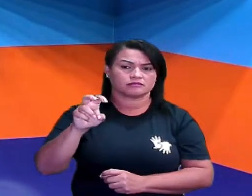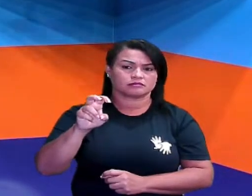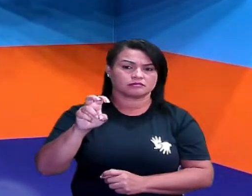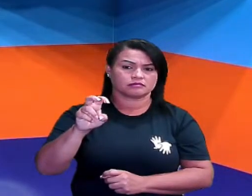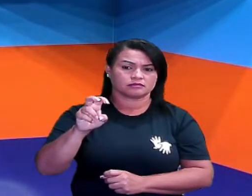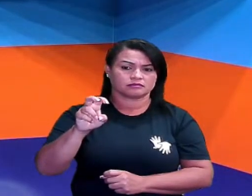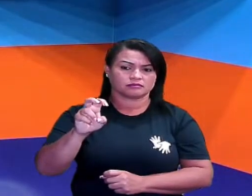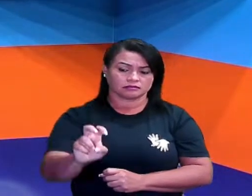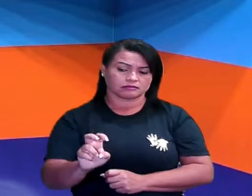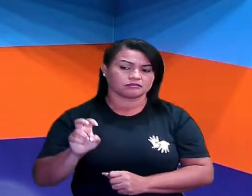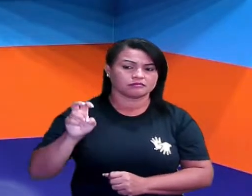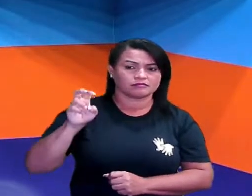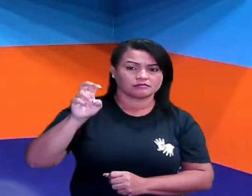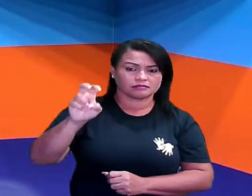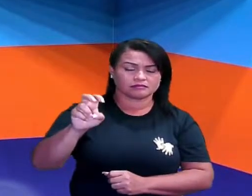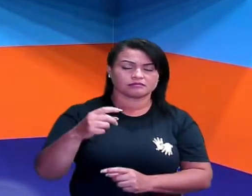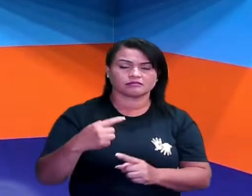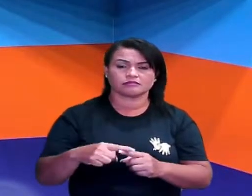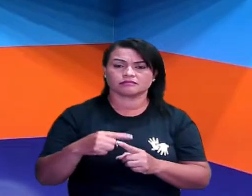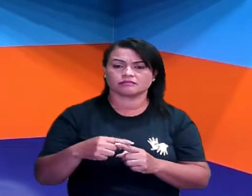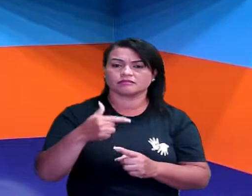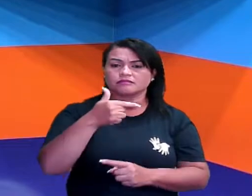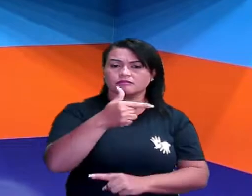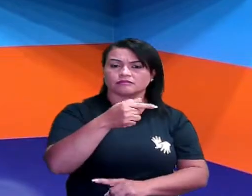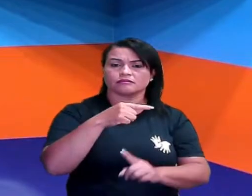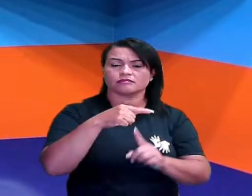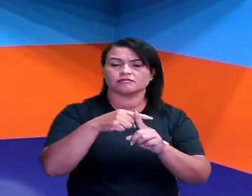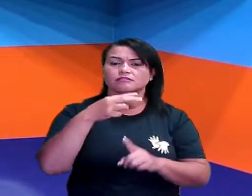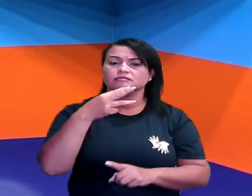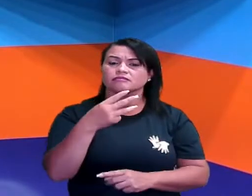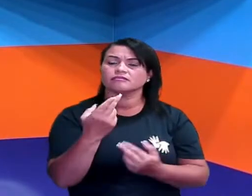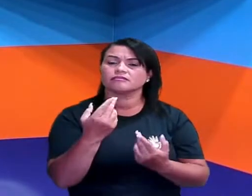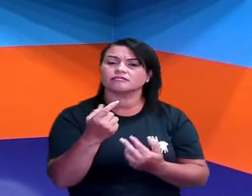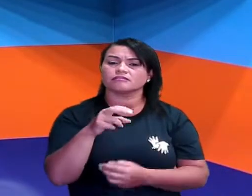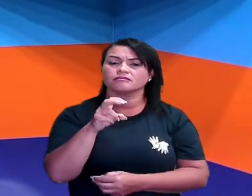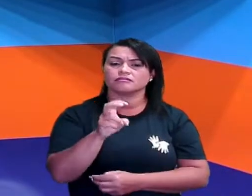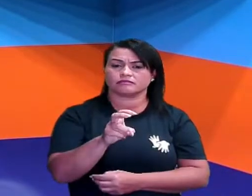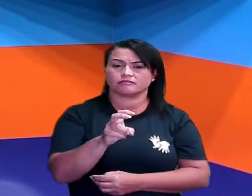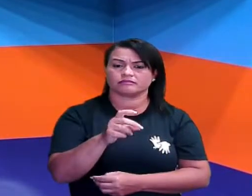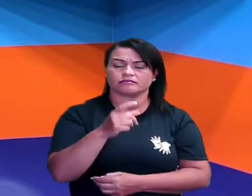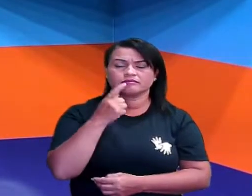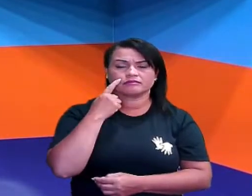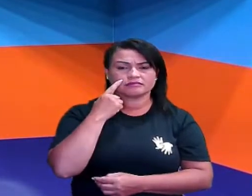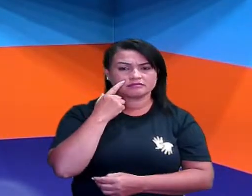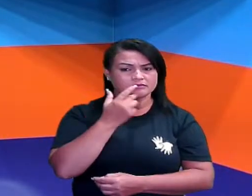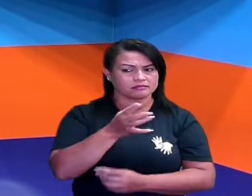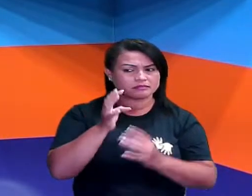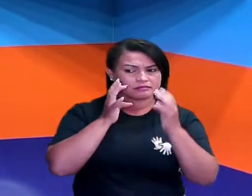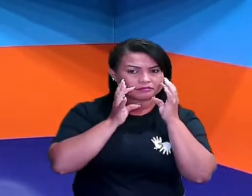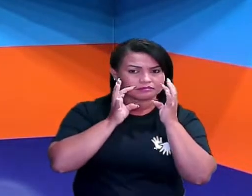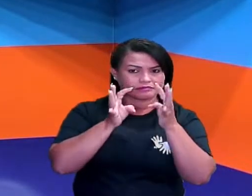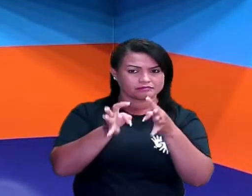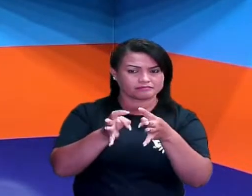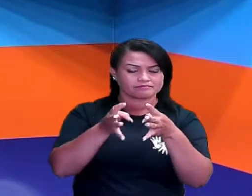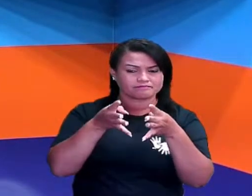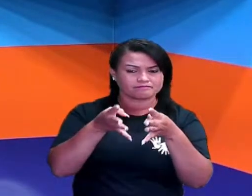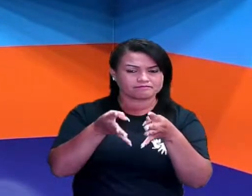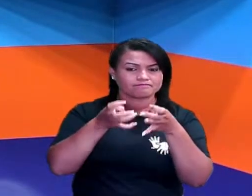Por quê? Porque 2 mais 3 é igual a quanto? A 5. Então, ó, presta bastante atenção no